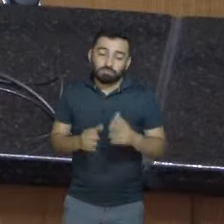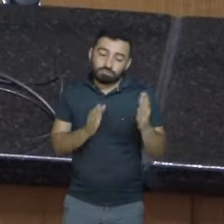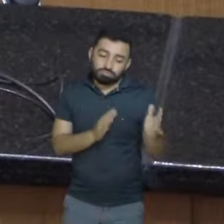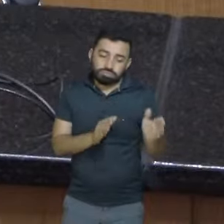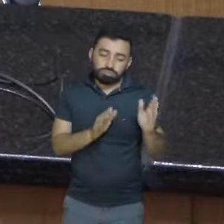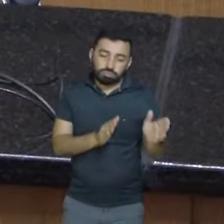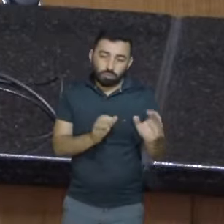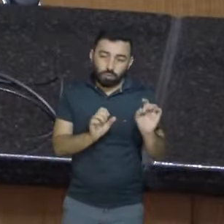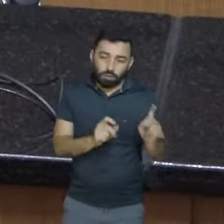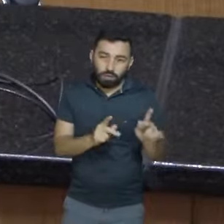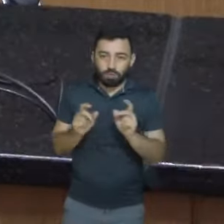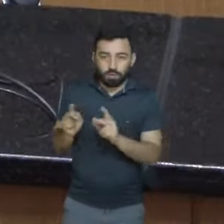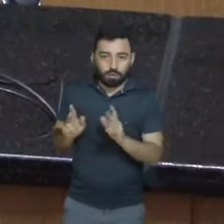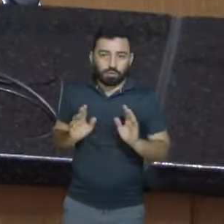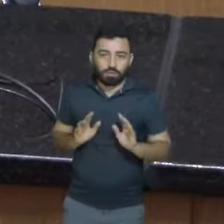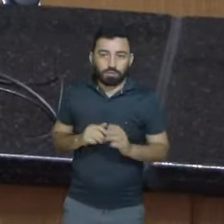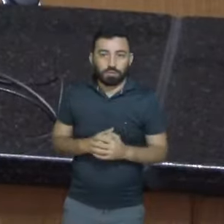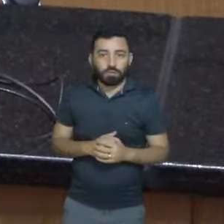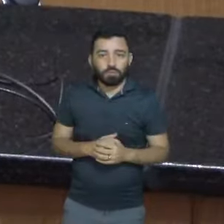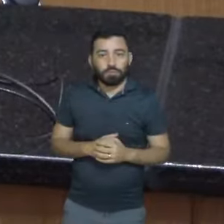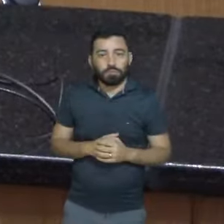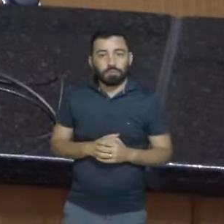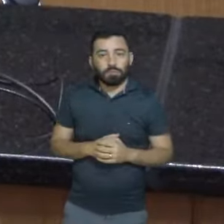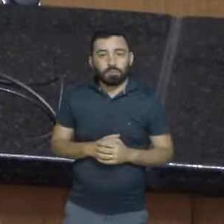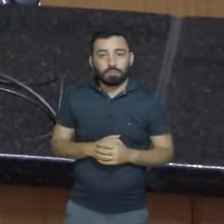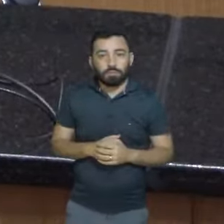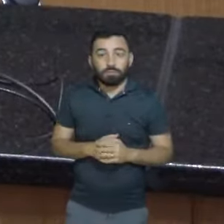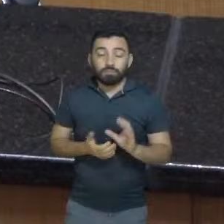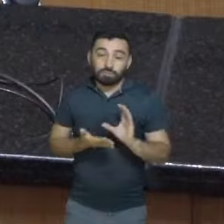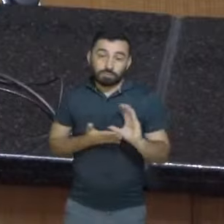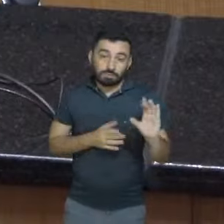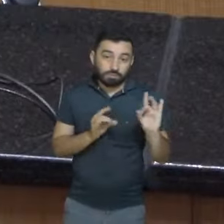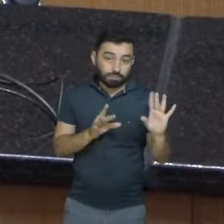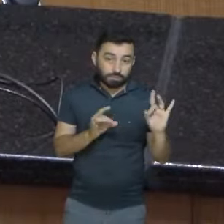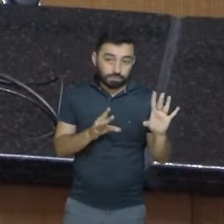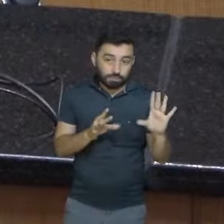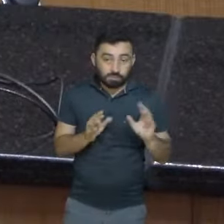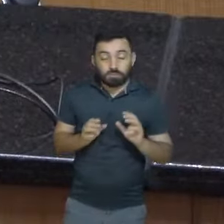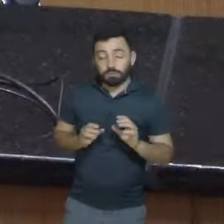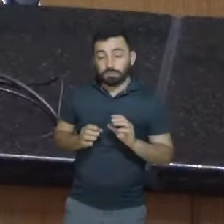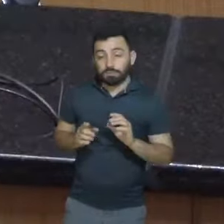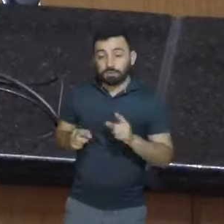coisa é outra coisa. Pois bem, agora vamos lá. Transferência especial e convênio simplificado.